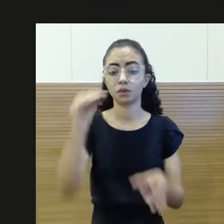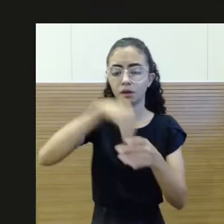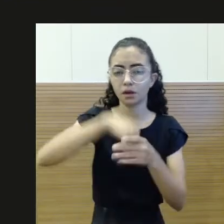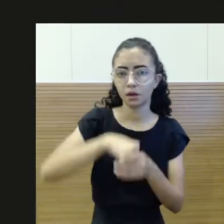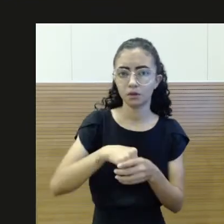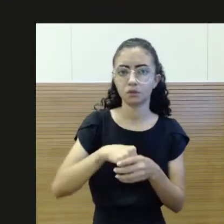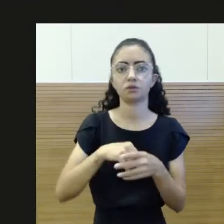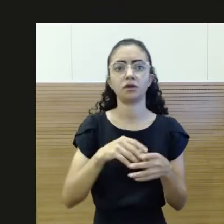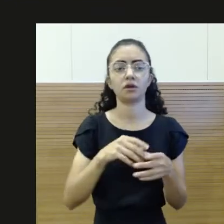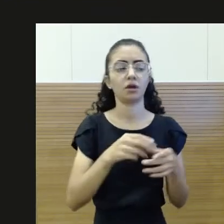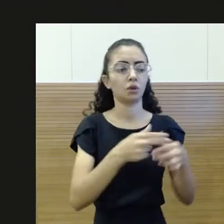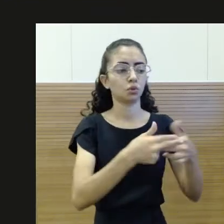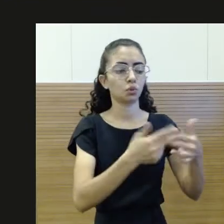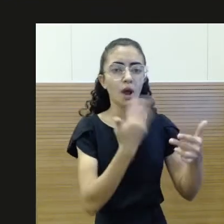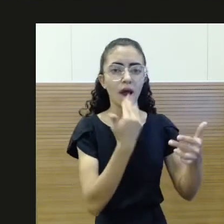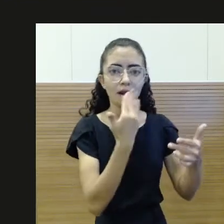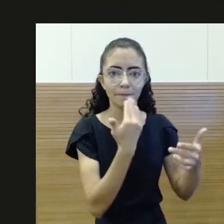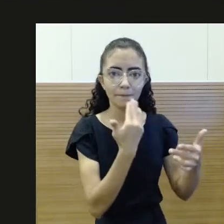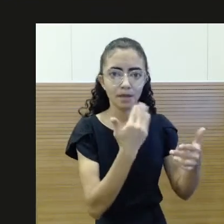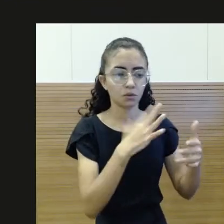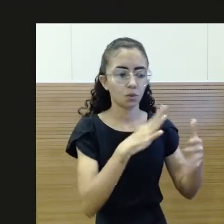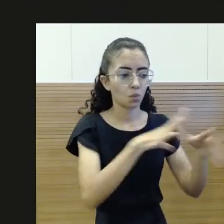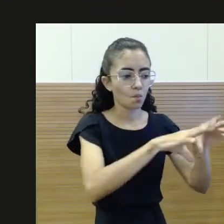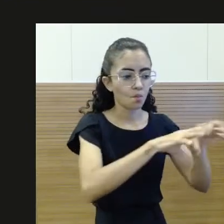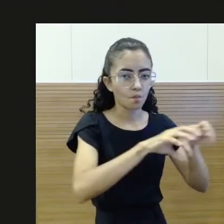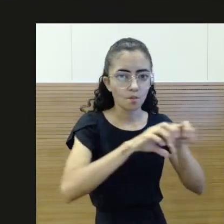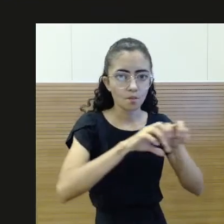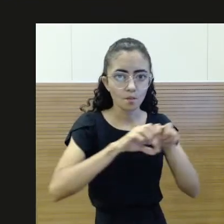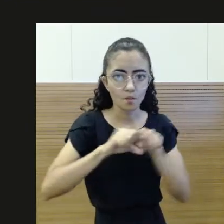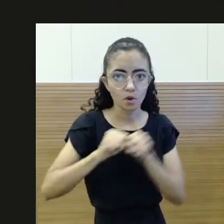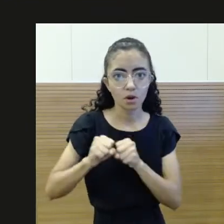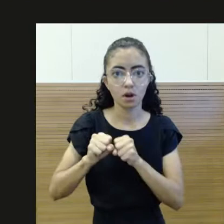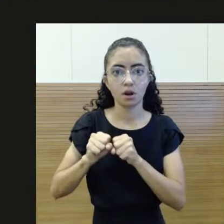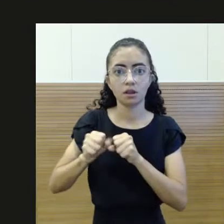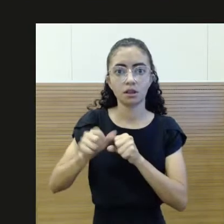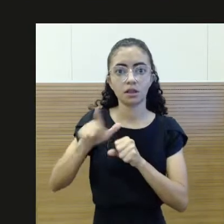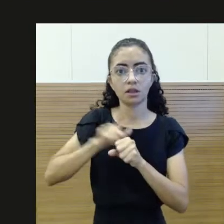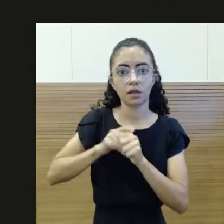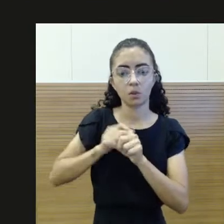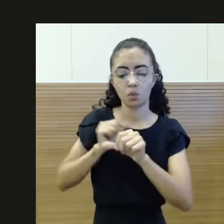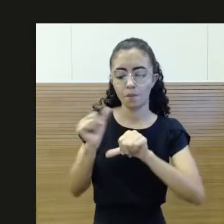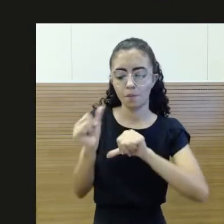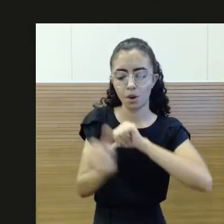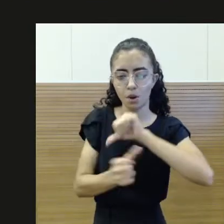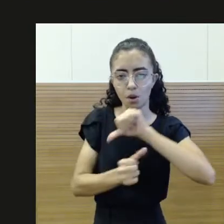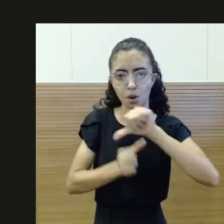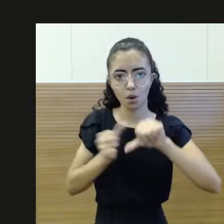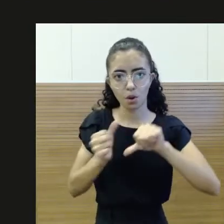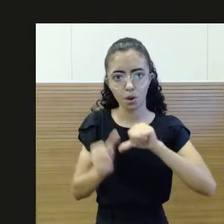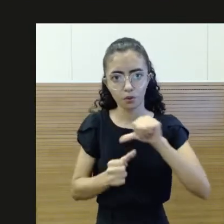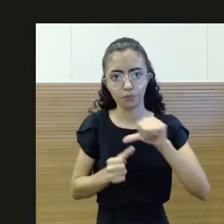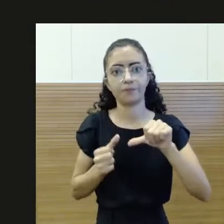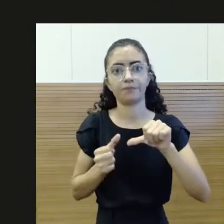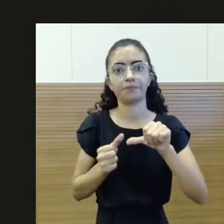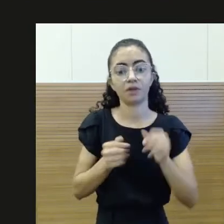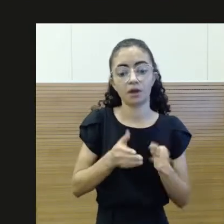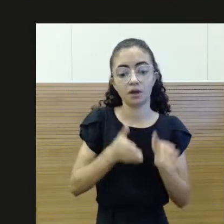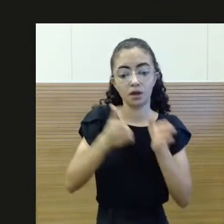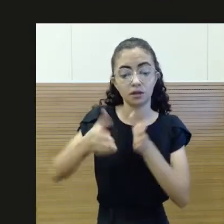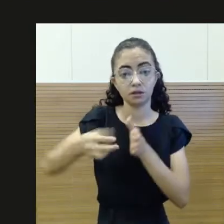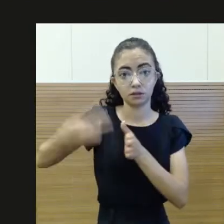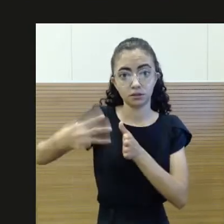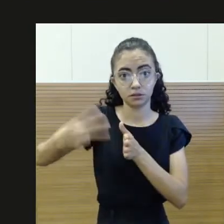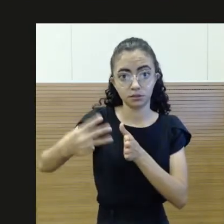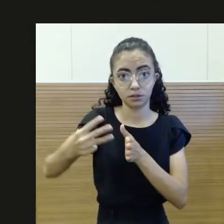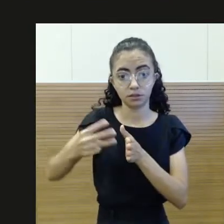extraídas dos alimentos, elas são modificadas quimicamente, por exemplo, pela hidrogenação. Uma terceira etapa é